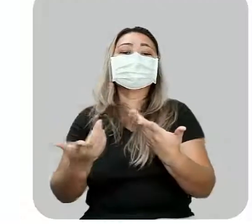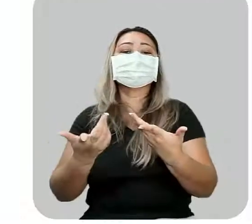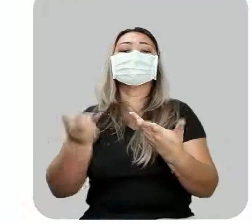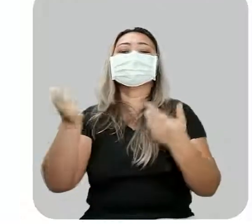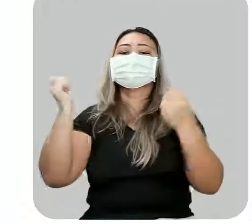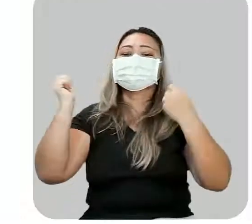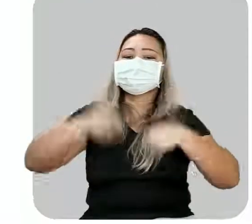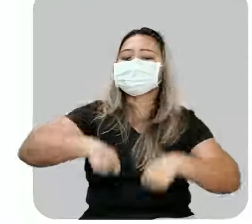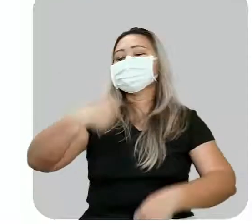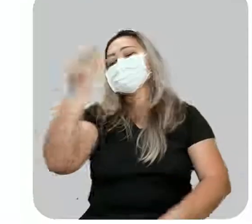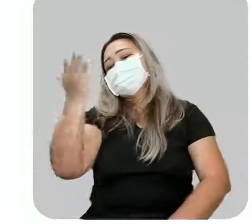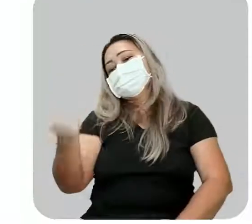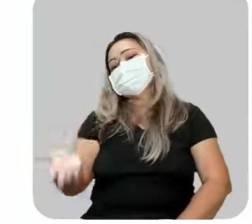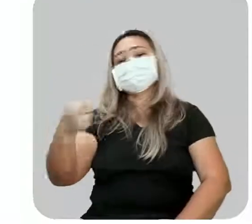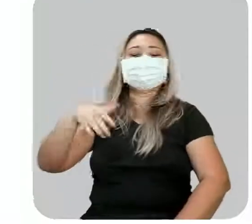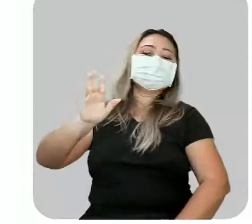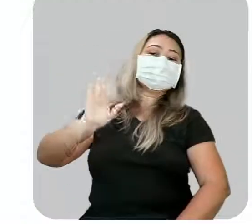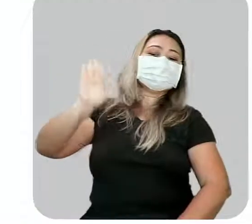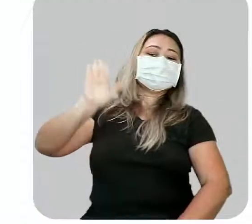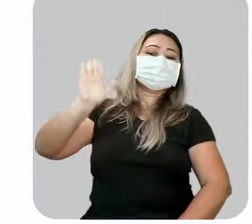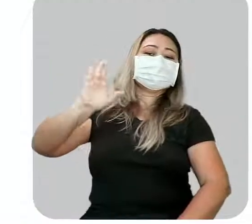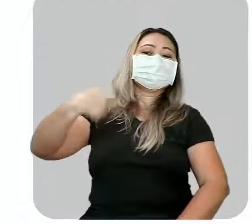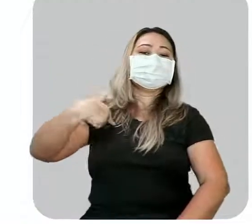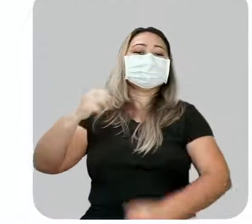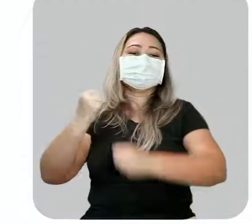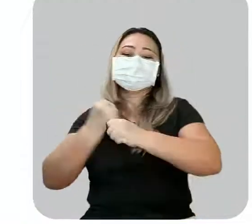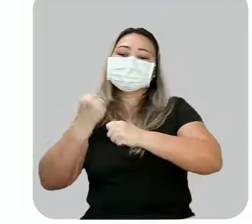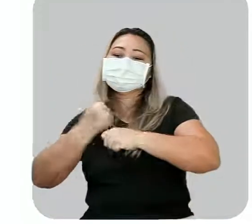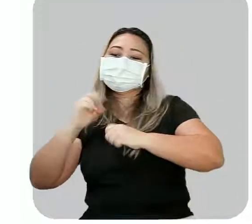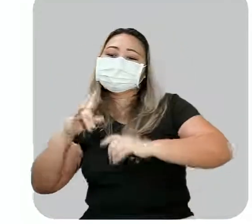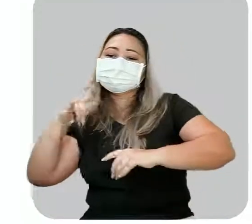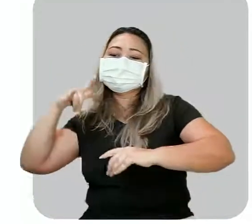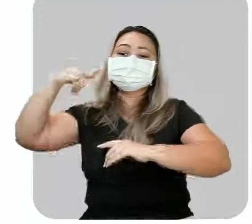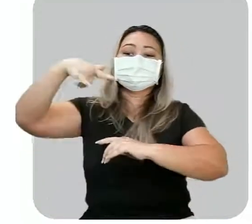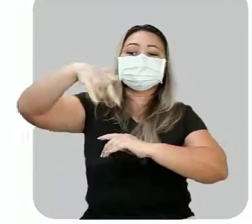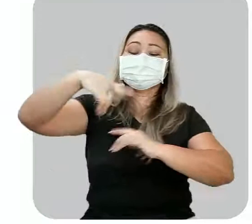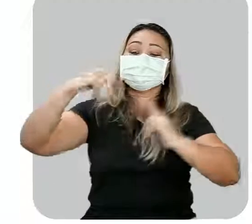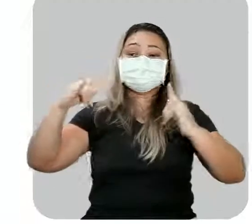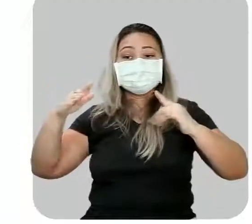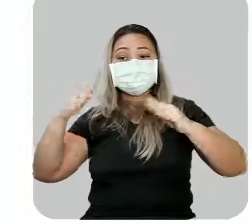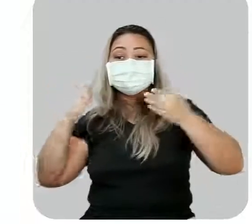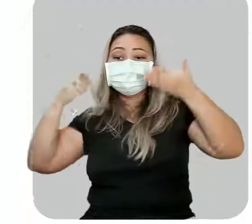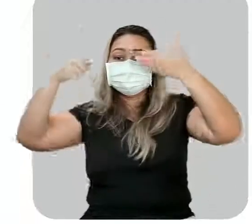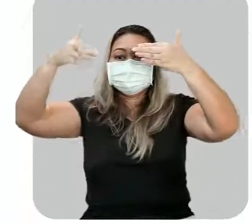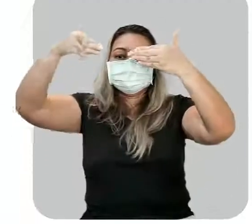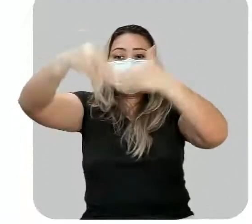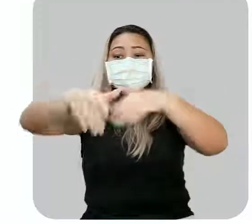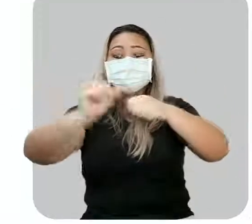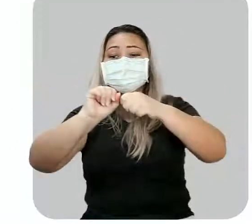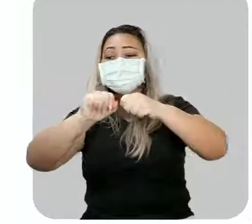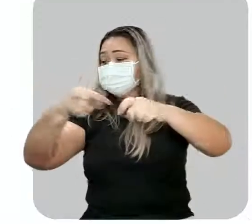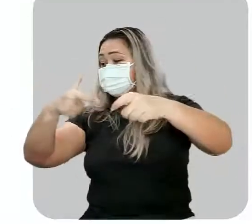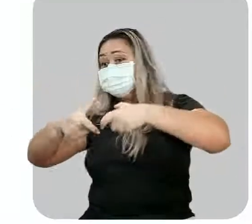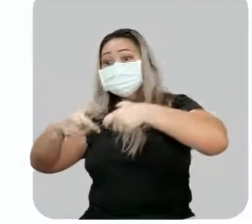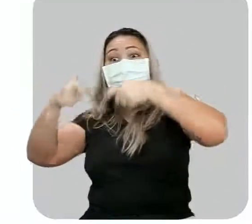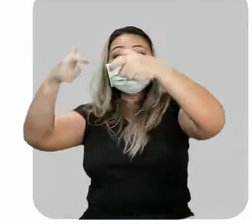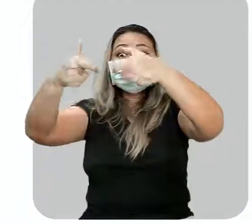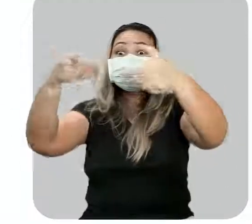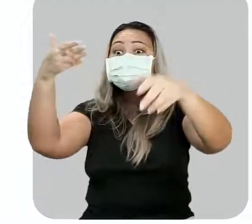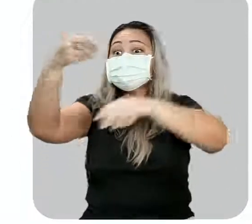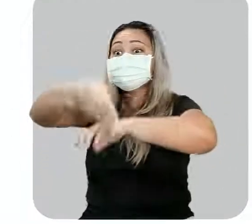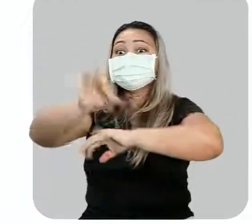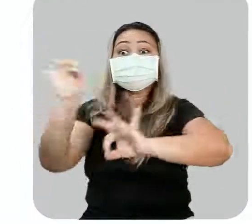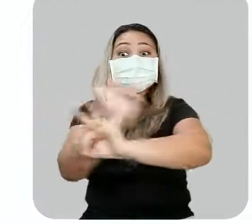Muito competente aquele candidato, construiu viadutos que ligam nenhum lugar a lugar